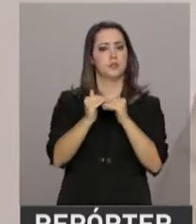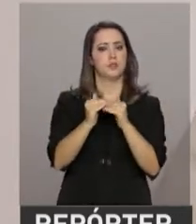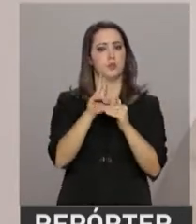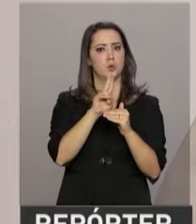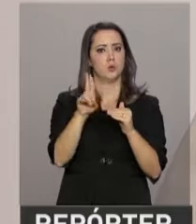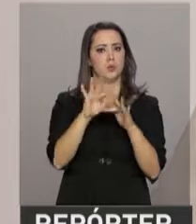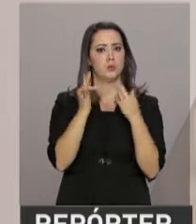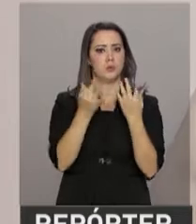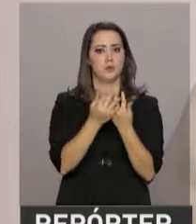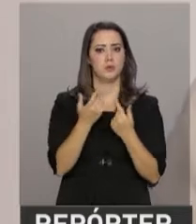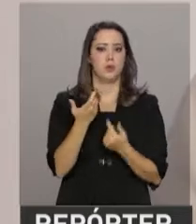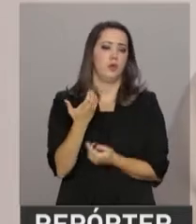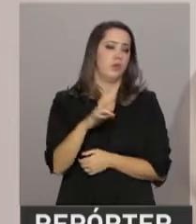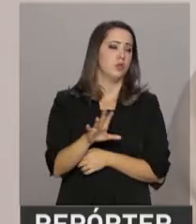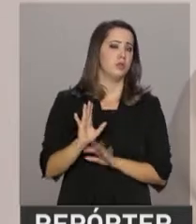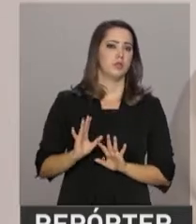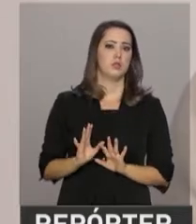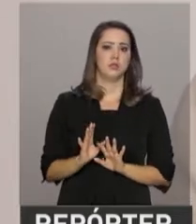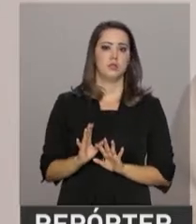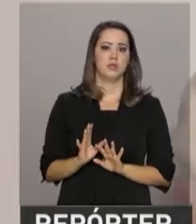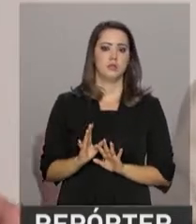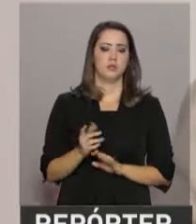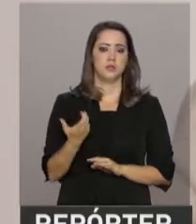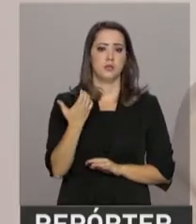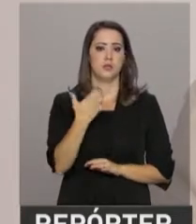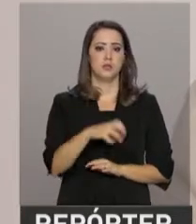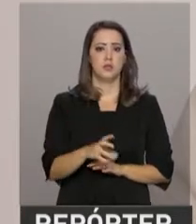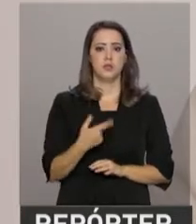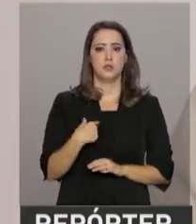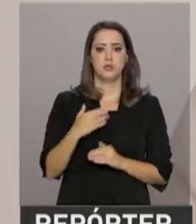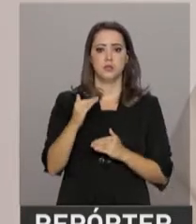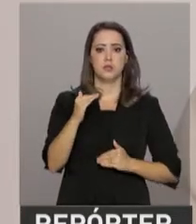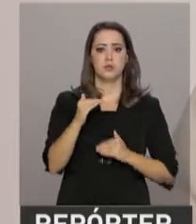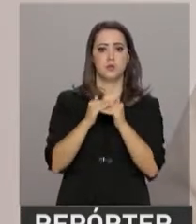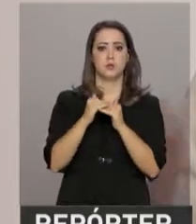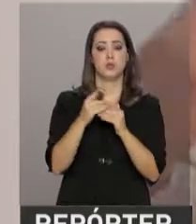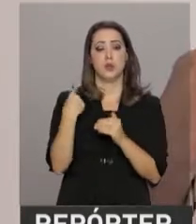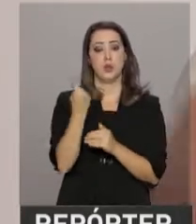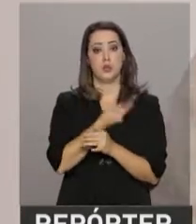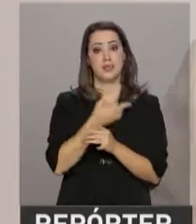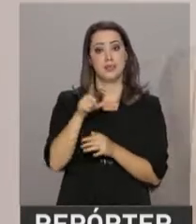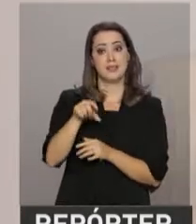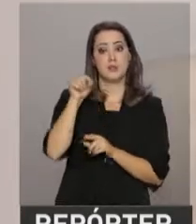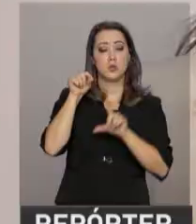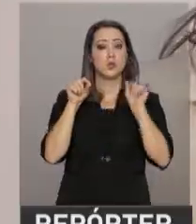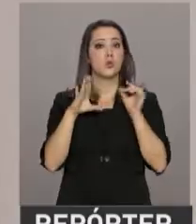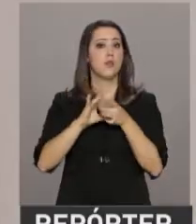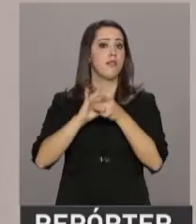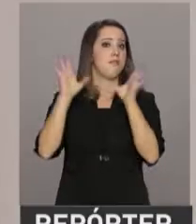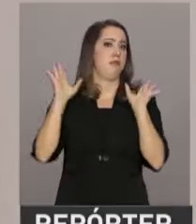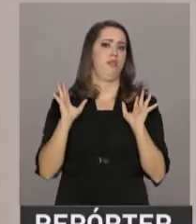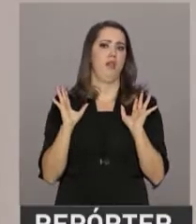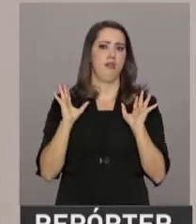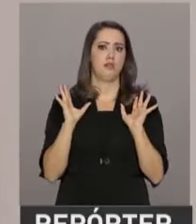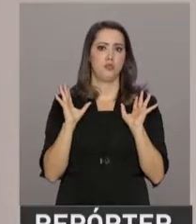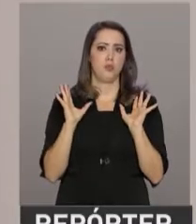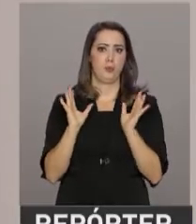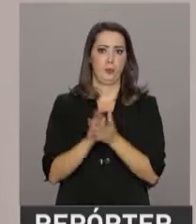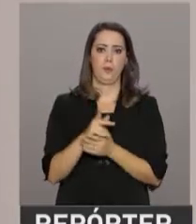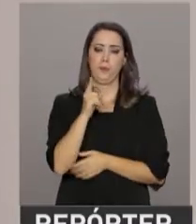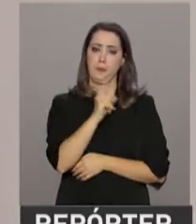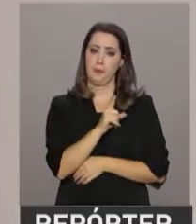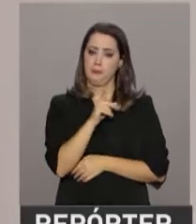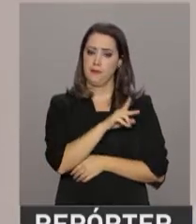nós mulheres não queremos fátima nós não queremos ser tutelado nós queremos escolher o nosso destino para o comandante da marinha